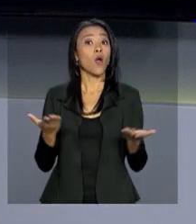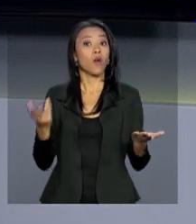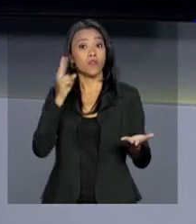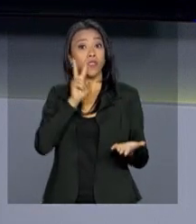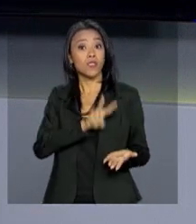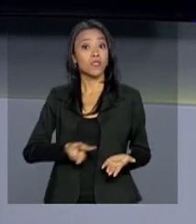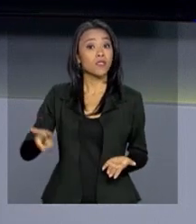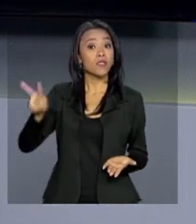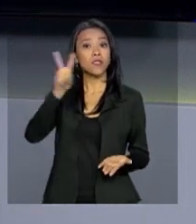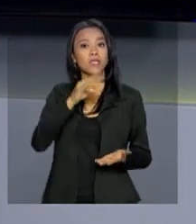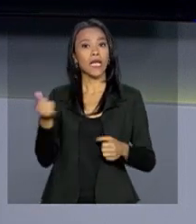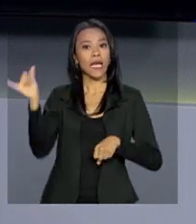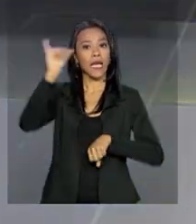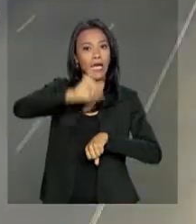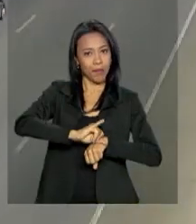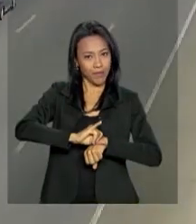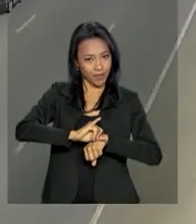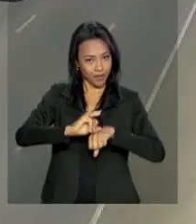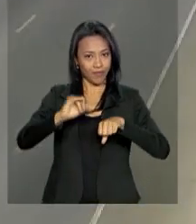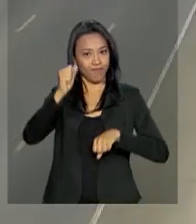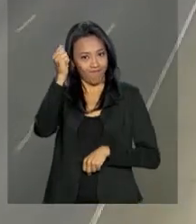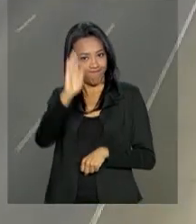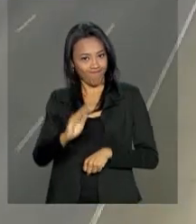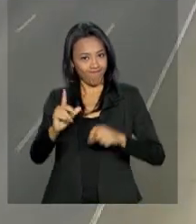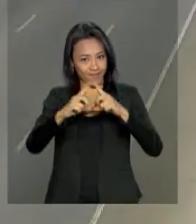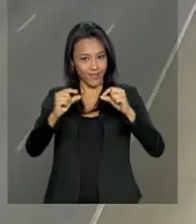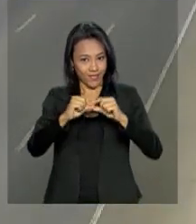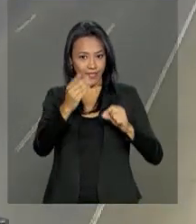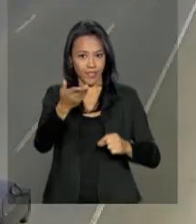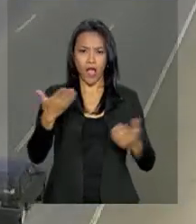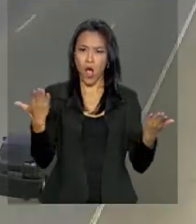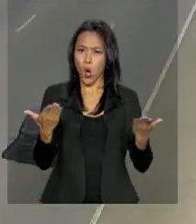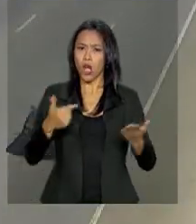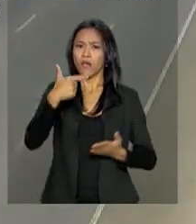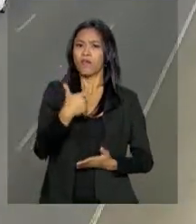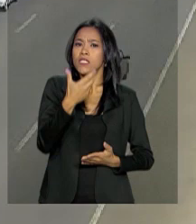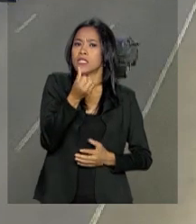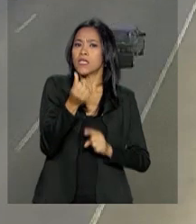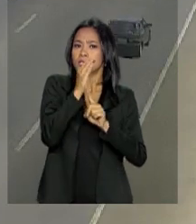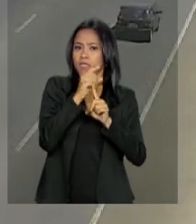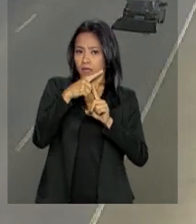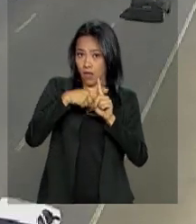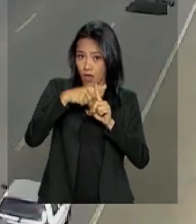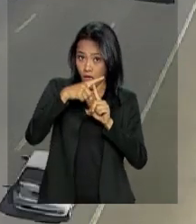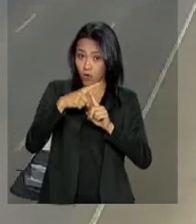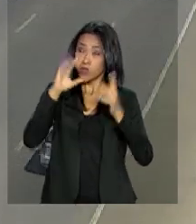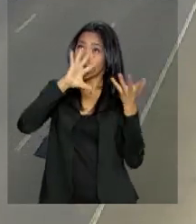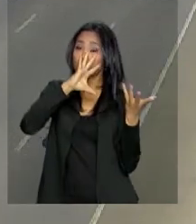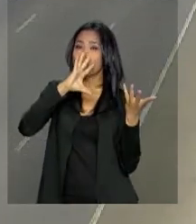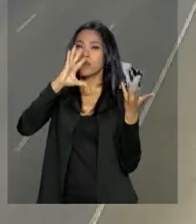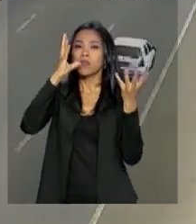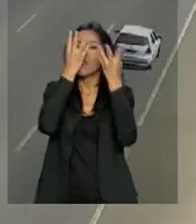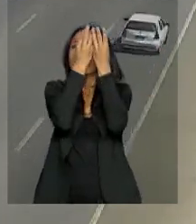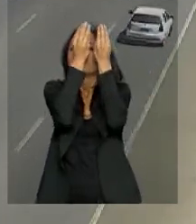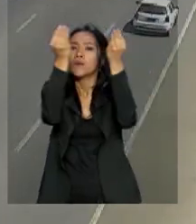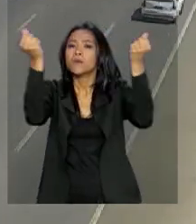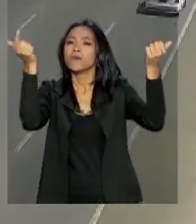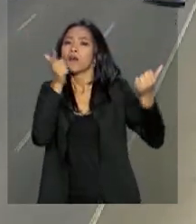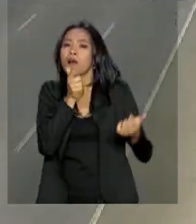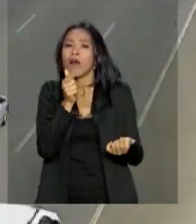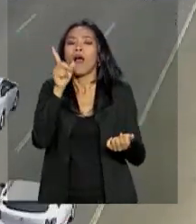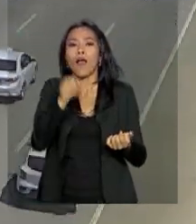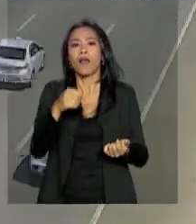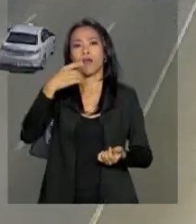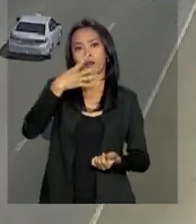ao vivo da capital federal neste momento faz 26 graus ea umidade relativa do ar está em 43 por cento a